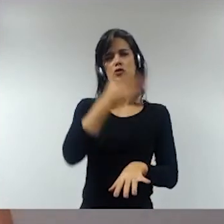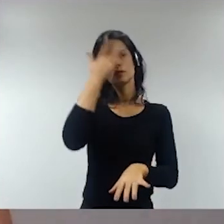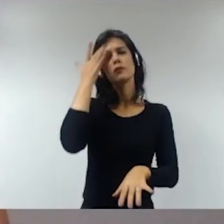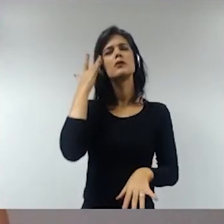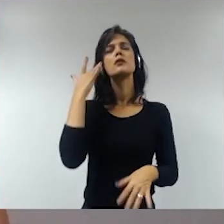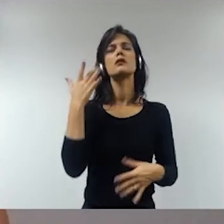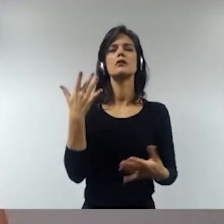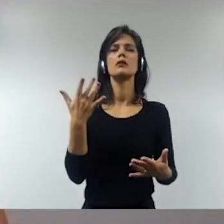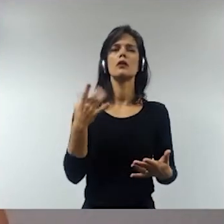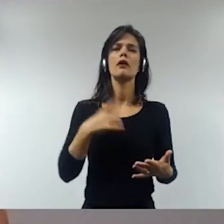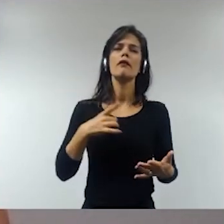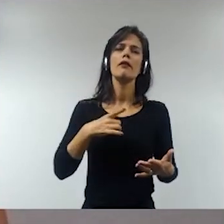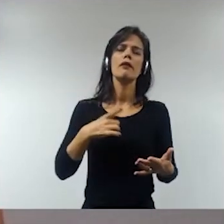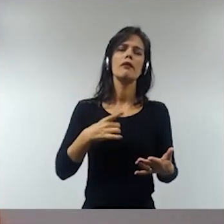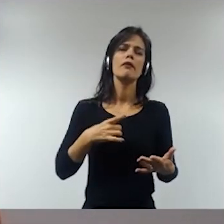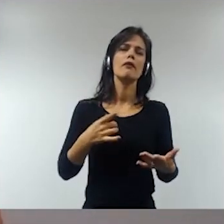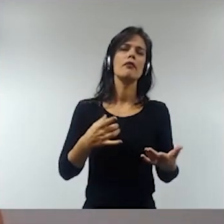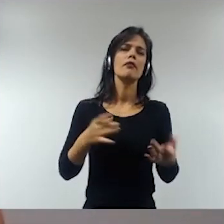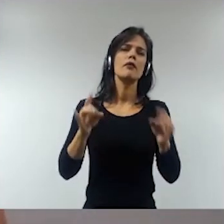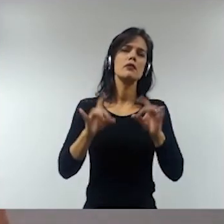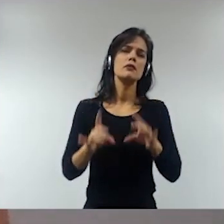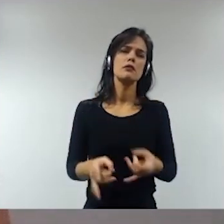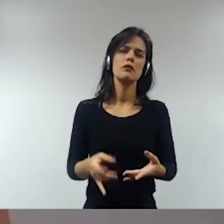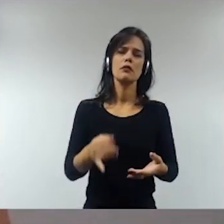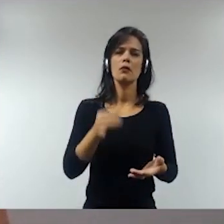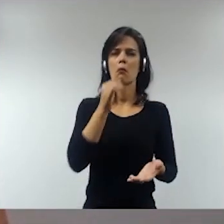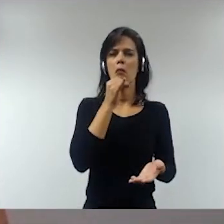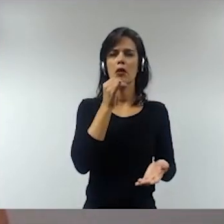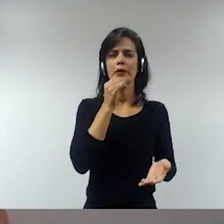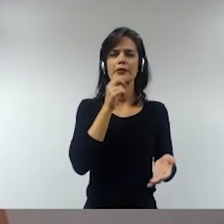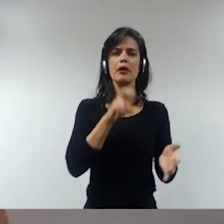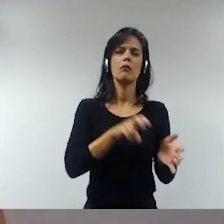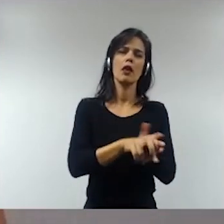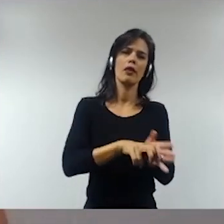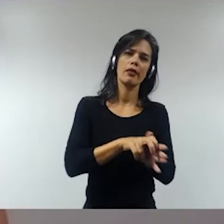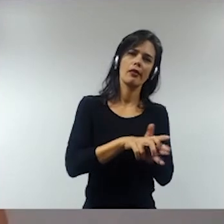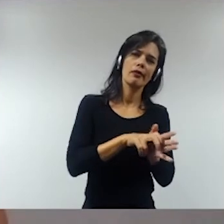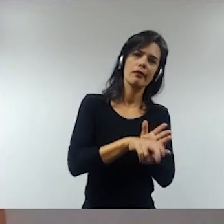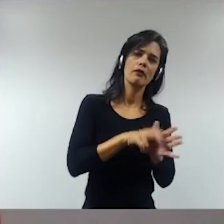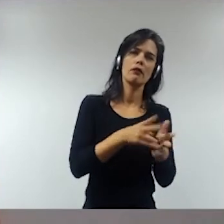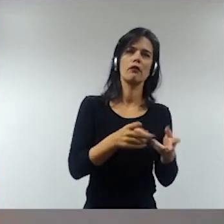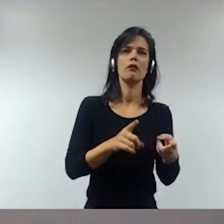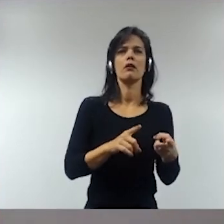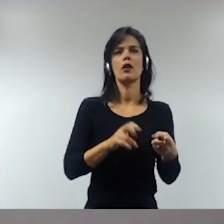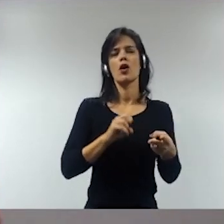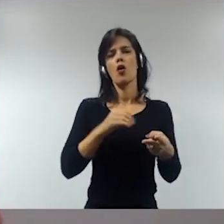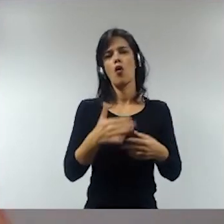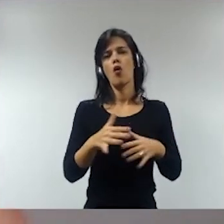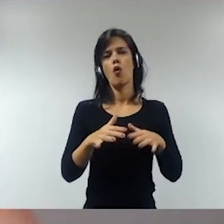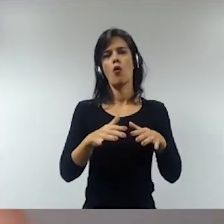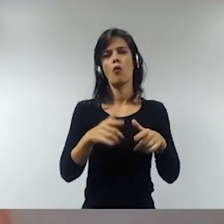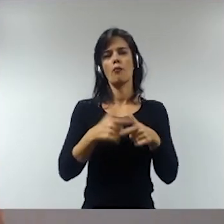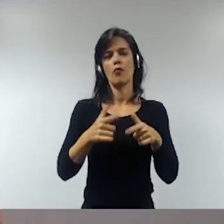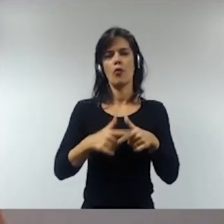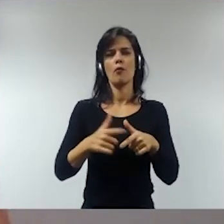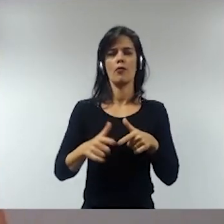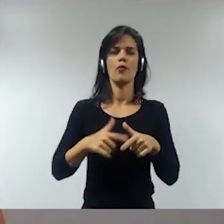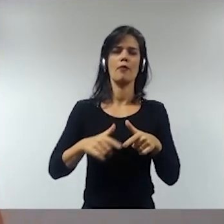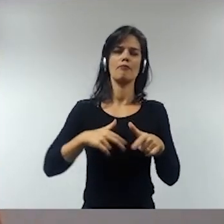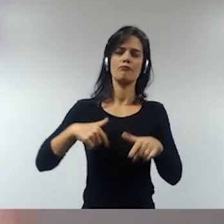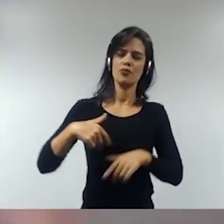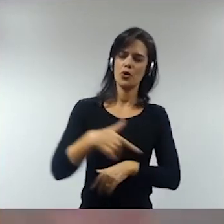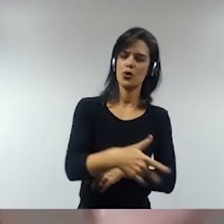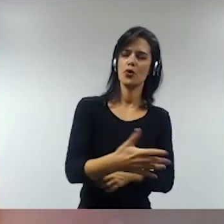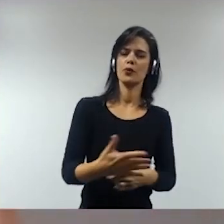alguma necessidade especial, que têm alguma mobilidade reduzida, que para eles, aqui, por exemplo, eu que estou no Rio,